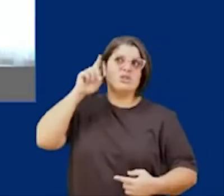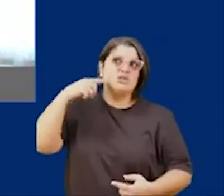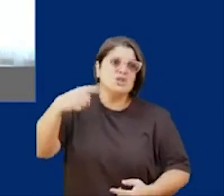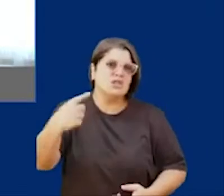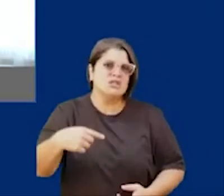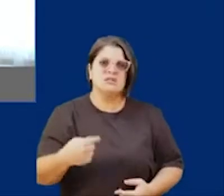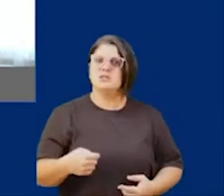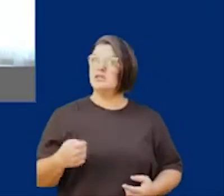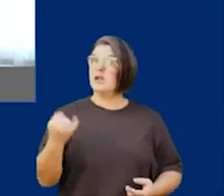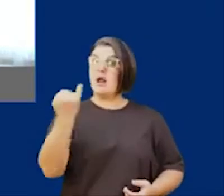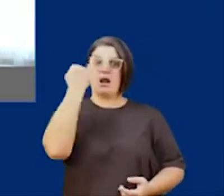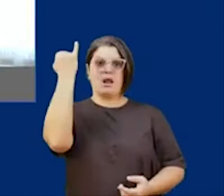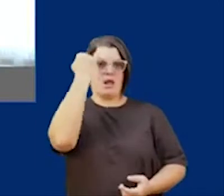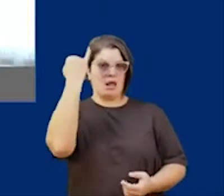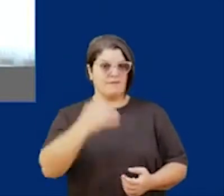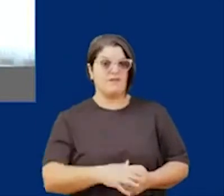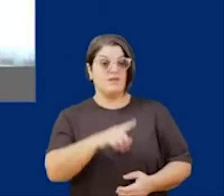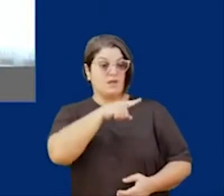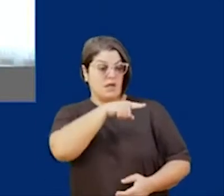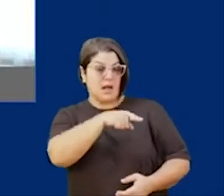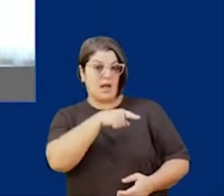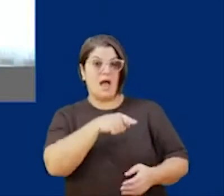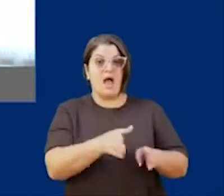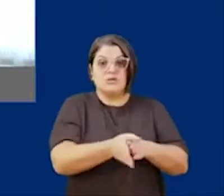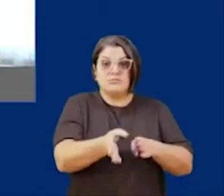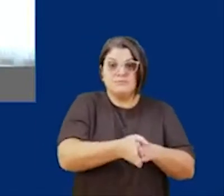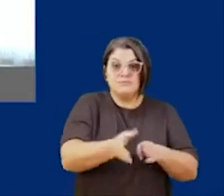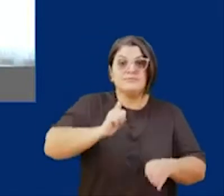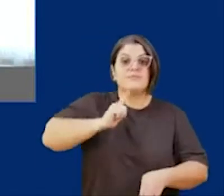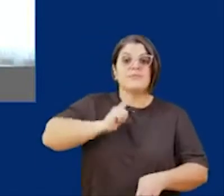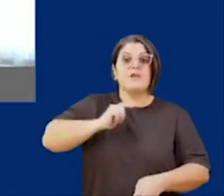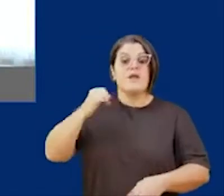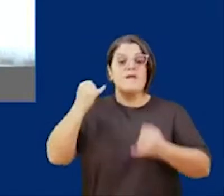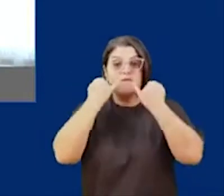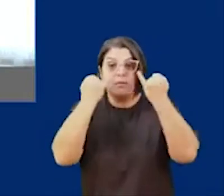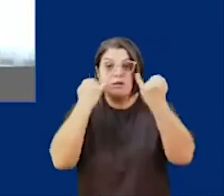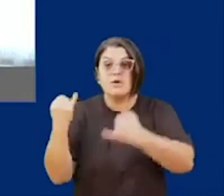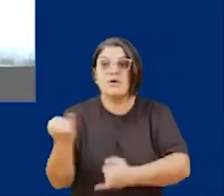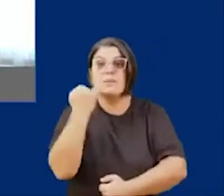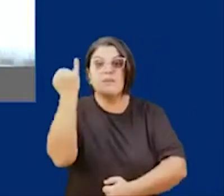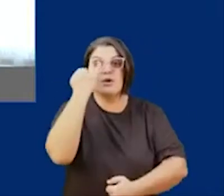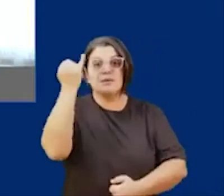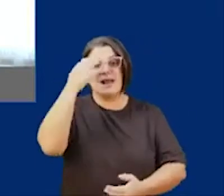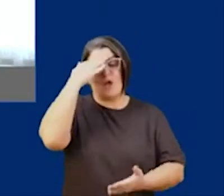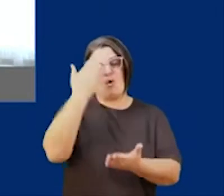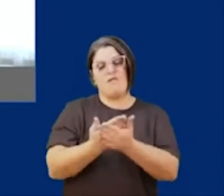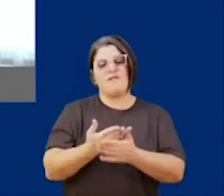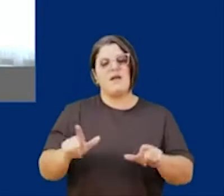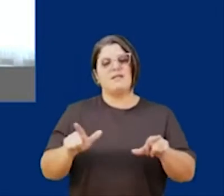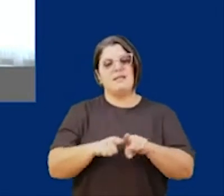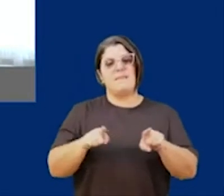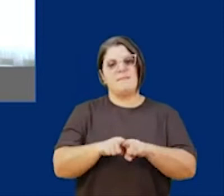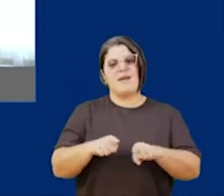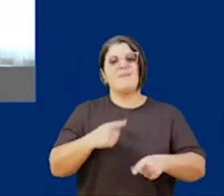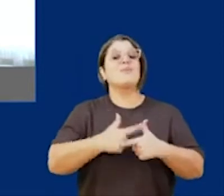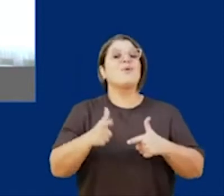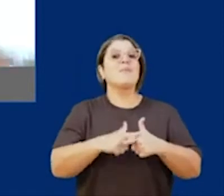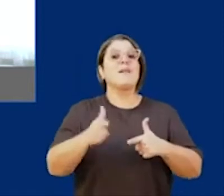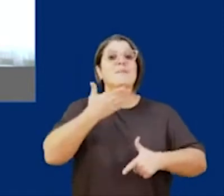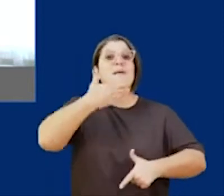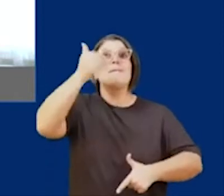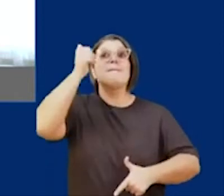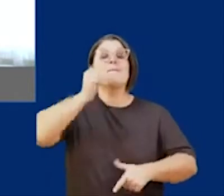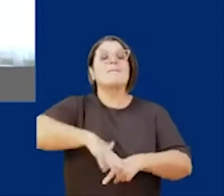uma coisa muito importante, nesse guia vocês encontram informações não só importantes, mas informações confiáveis, porque hoje um dos problemas que a gente vive é a gente